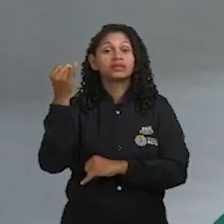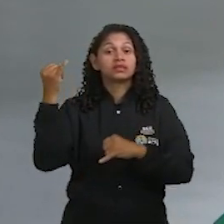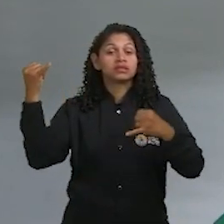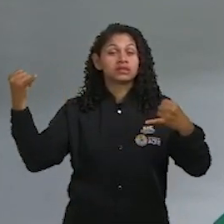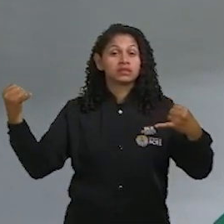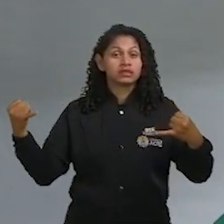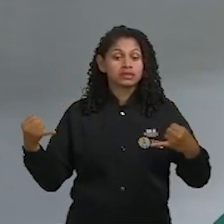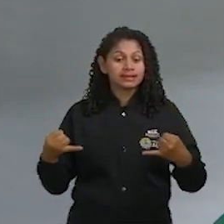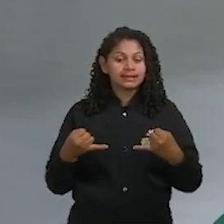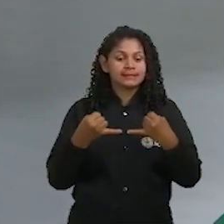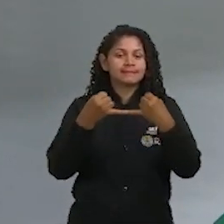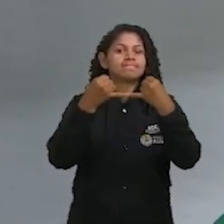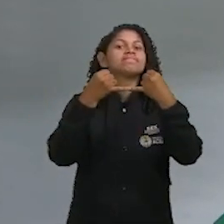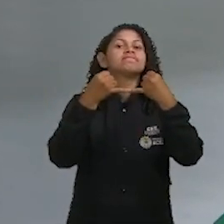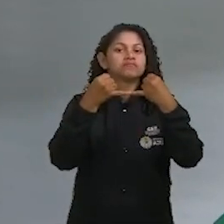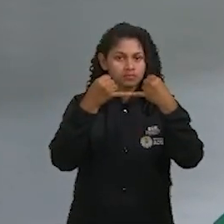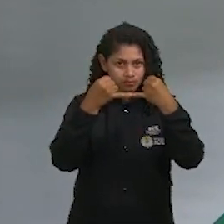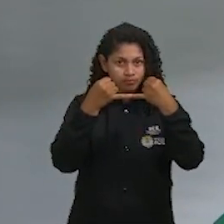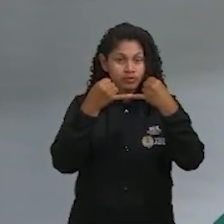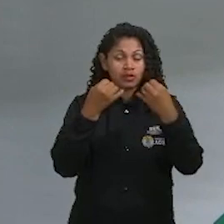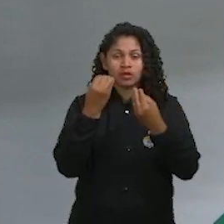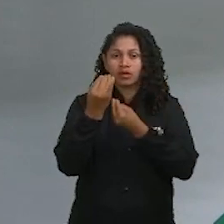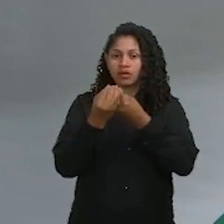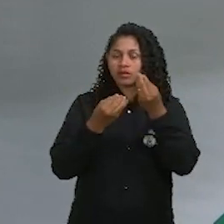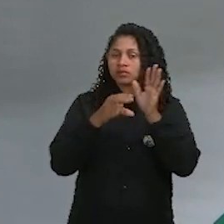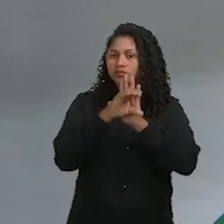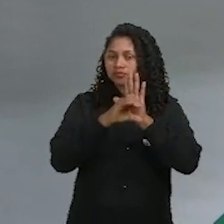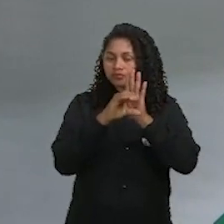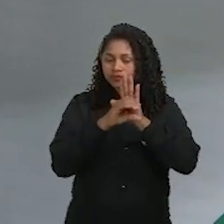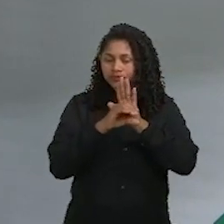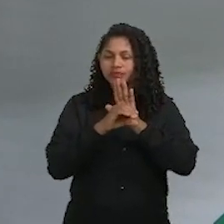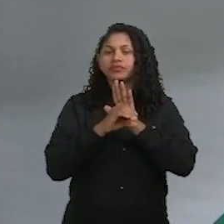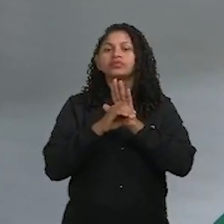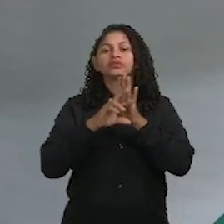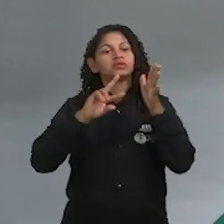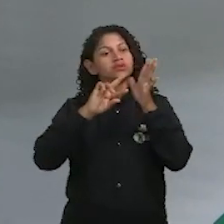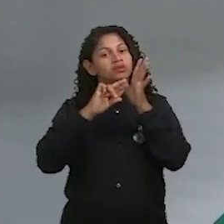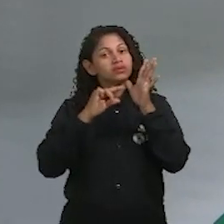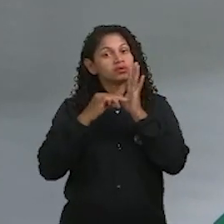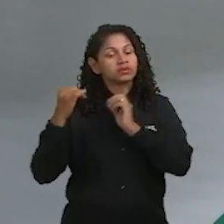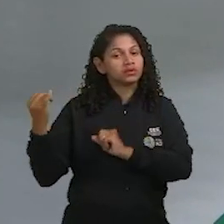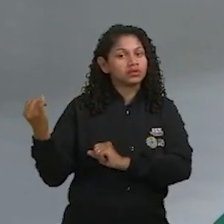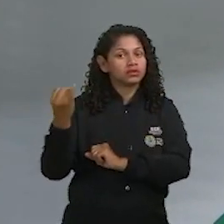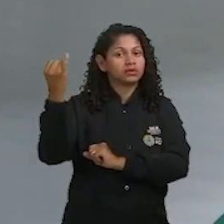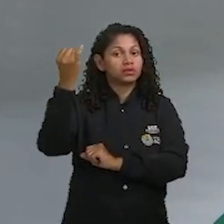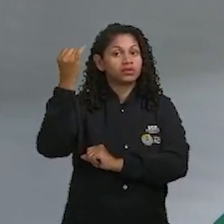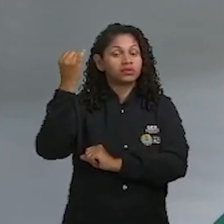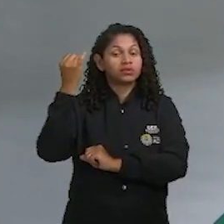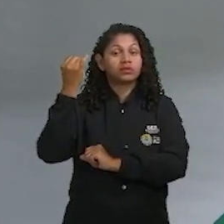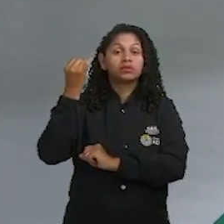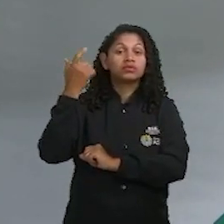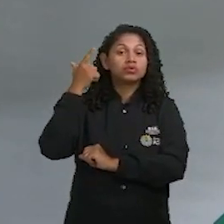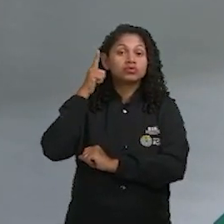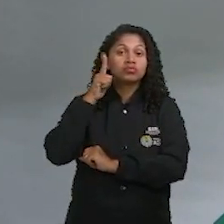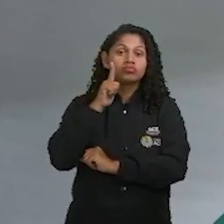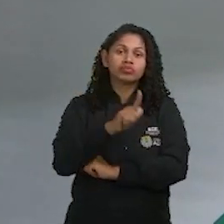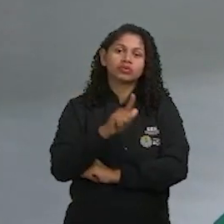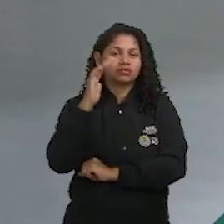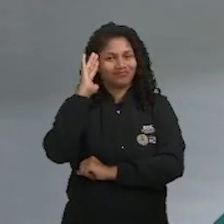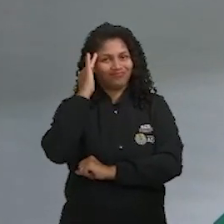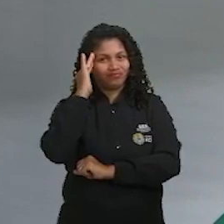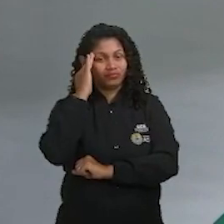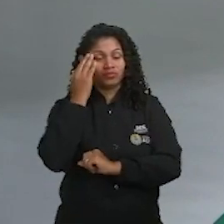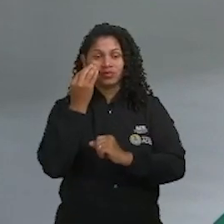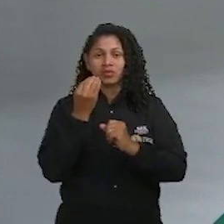covalentes. Esses conceitos, essas definições vão ser bem importantes para a gente conseguir entender e